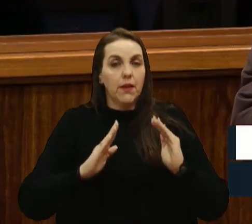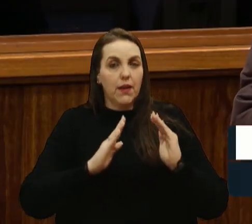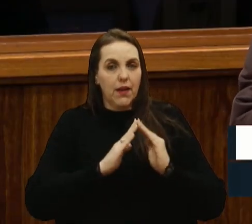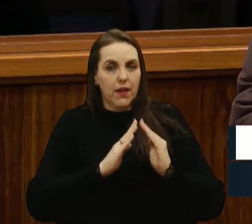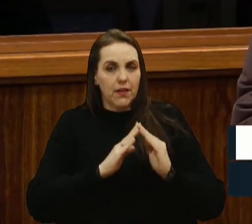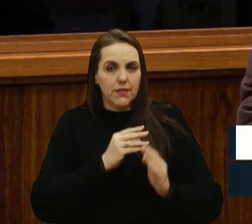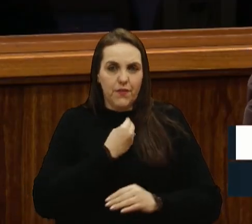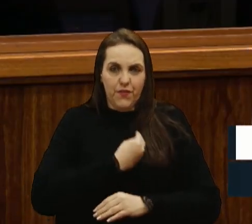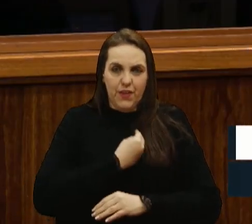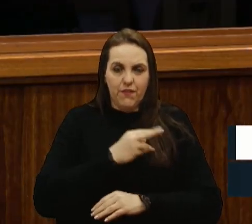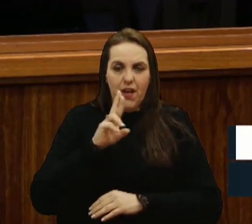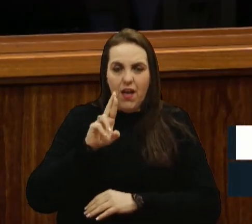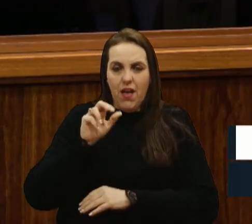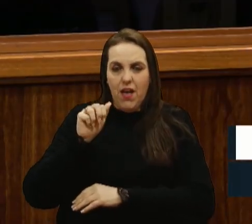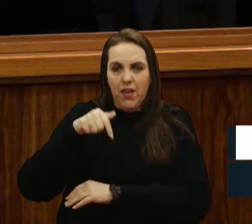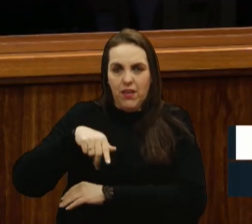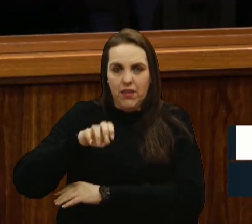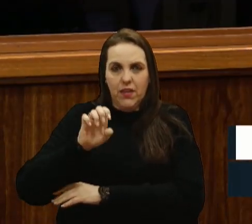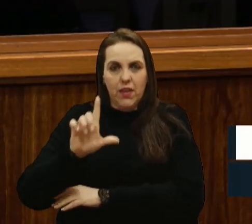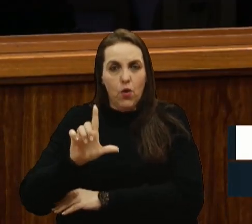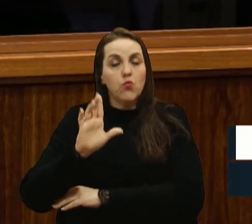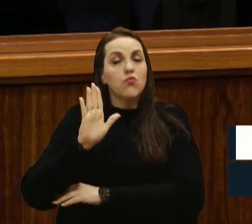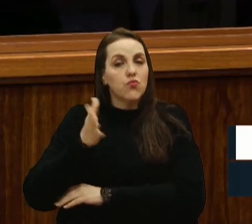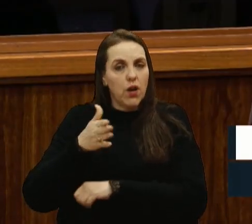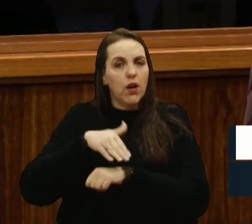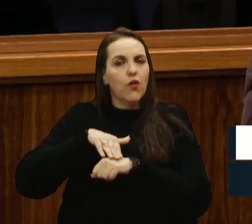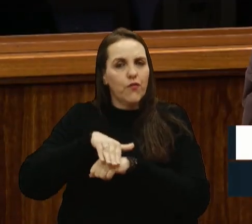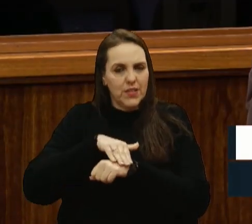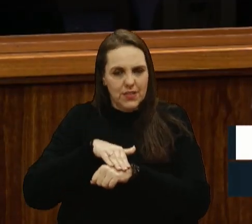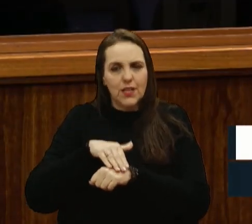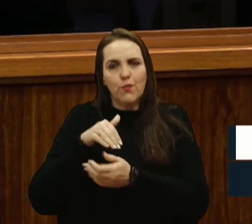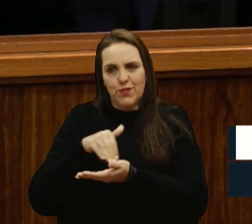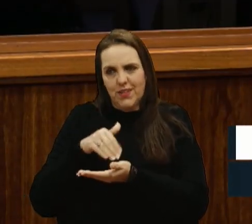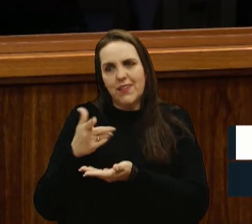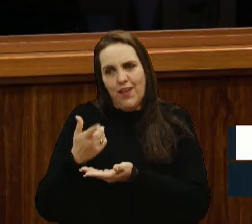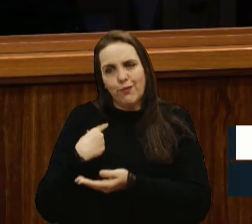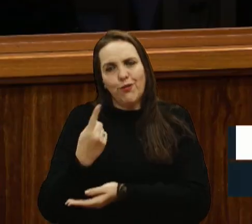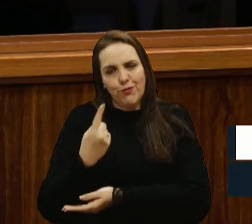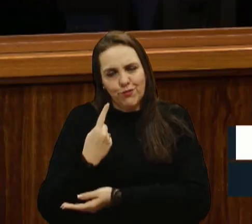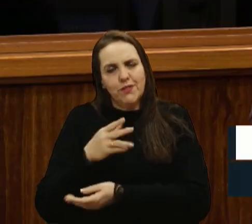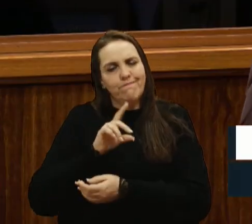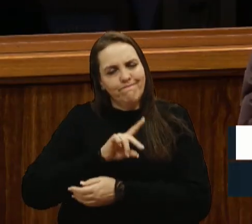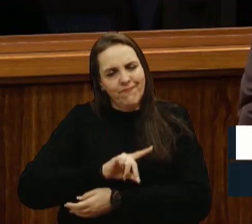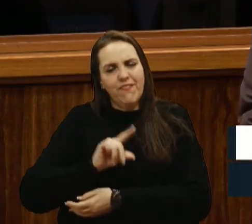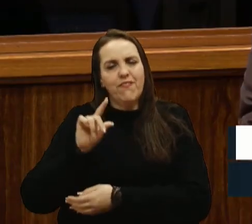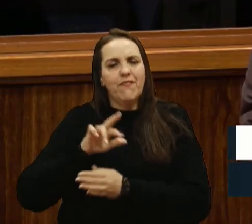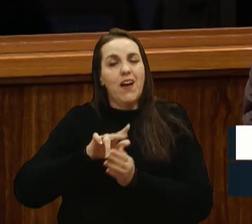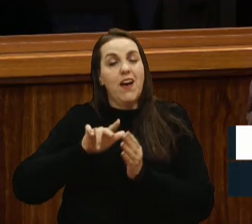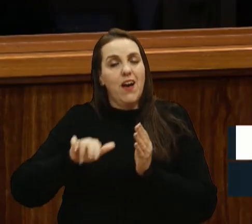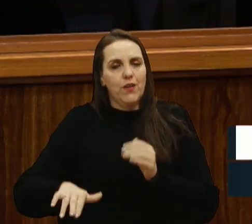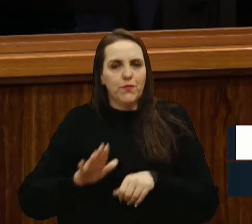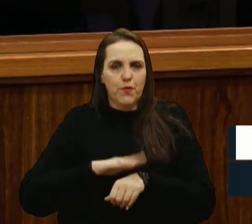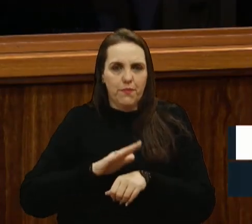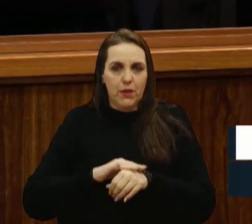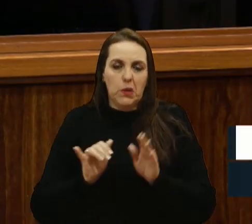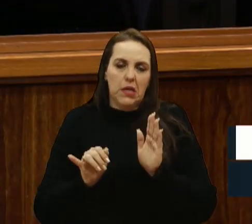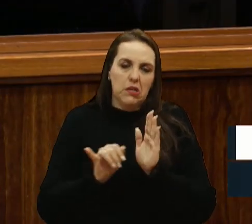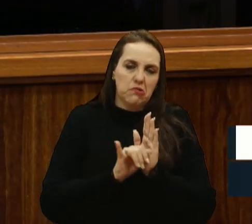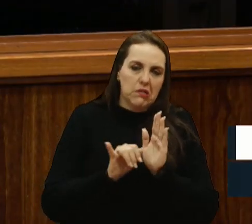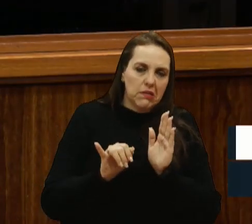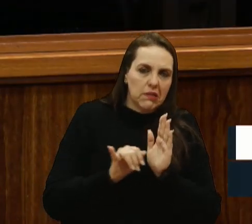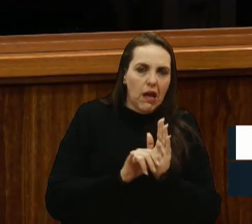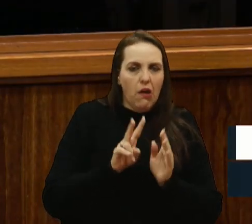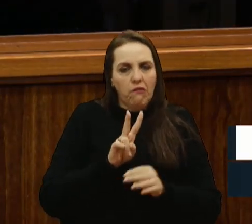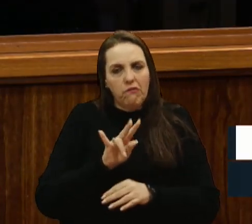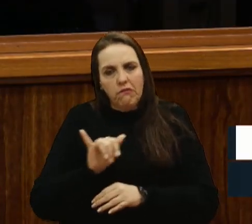Raquel. Nós já conversamos, né, secretário Mauro, várias vezes sobre isso. Estava para ter um edital,